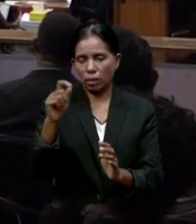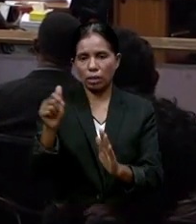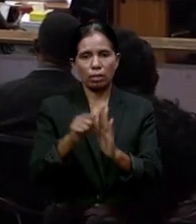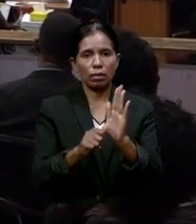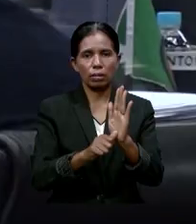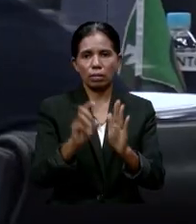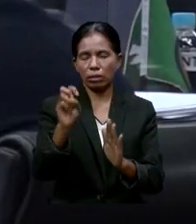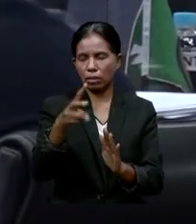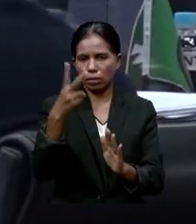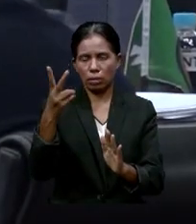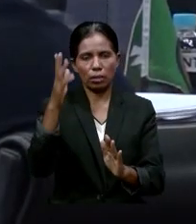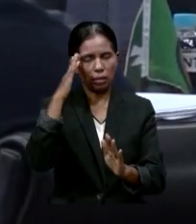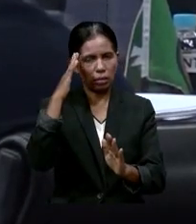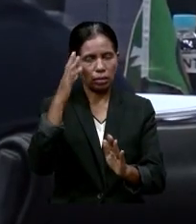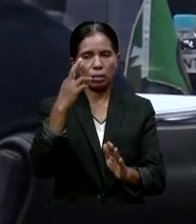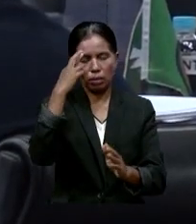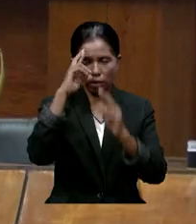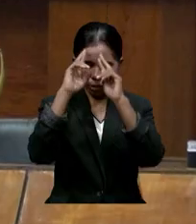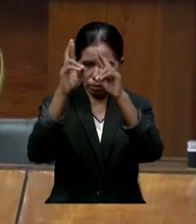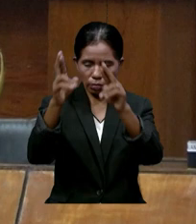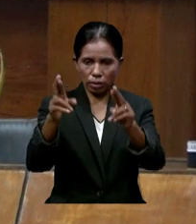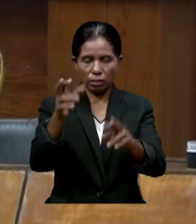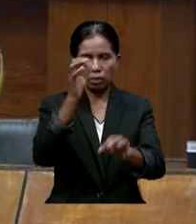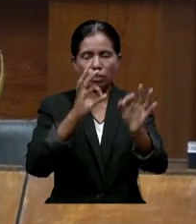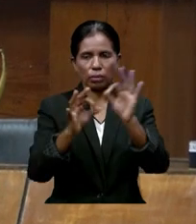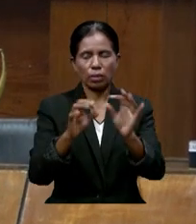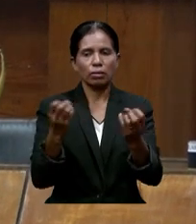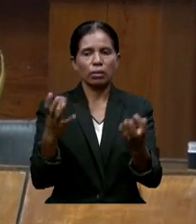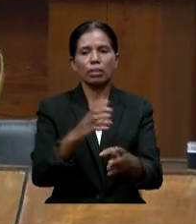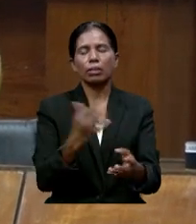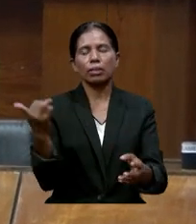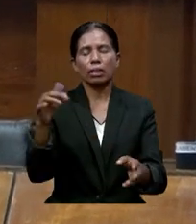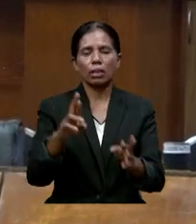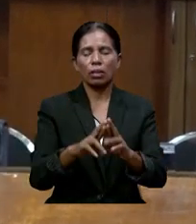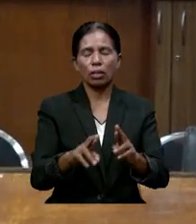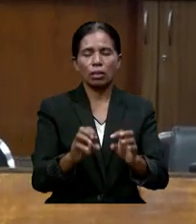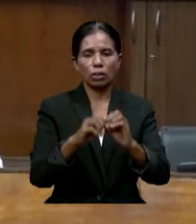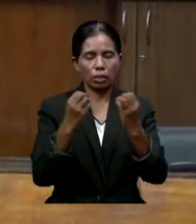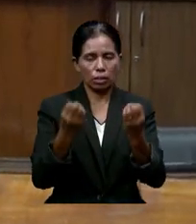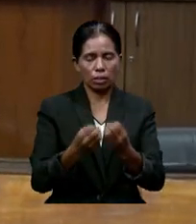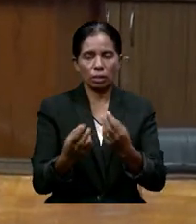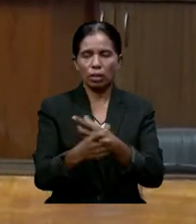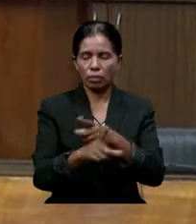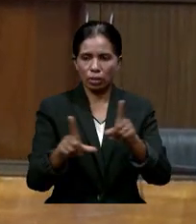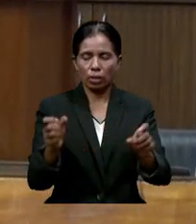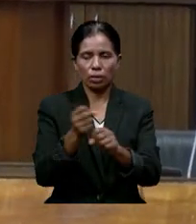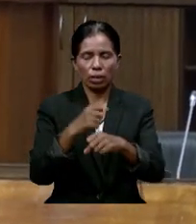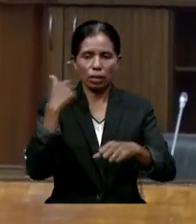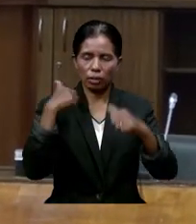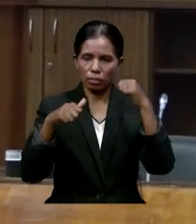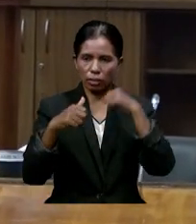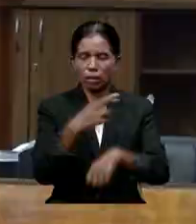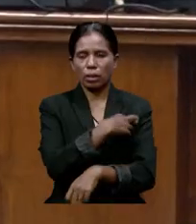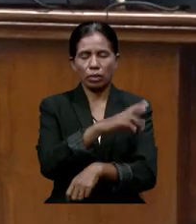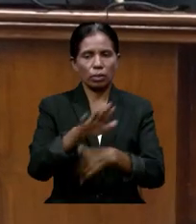rua, reconhece no respeito fiero inwen, nebestira ni organização e a liberdade atu halo atividade religioso sira,